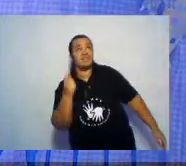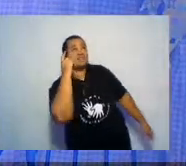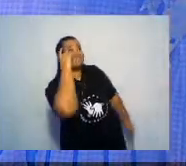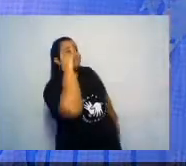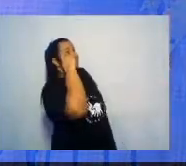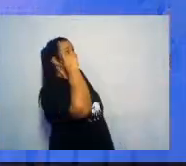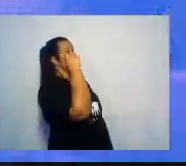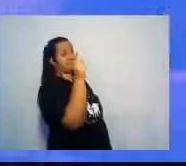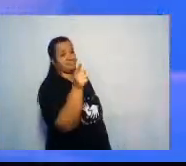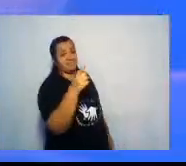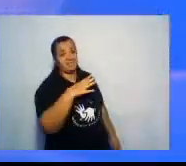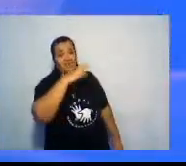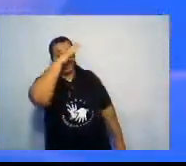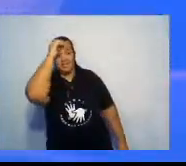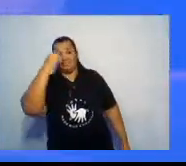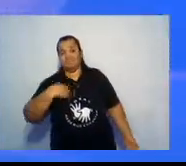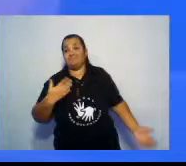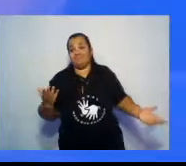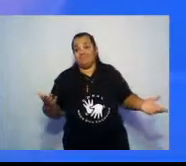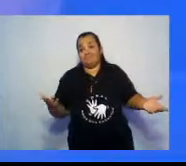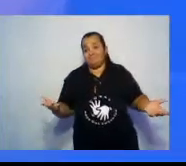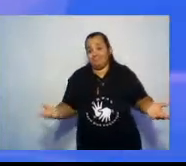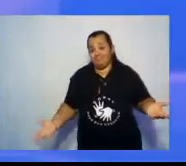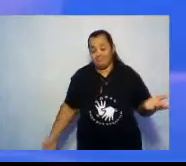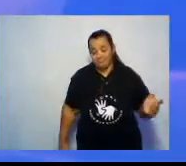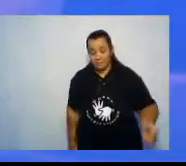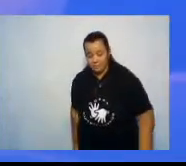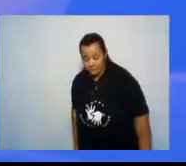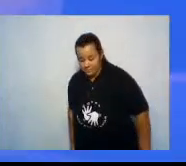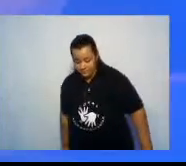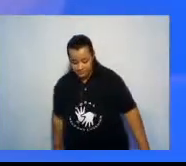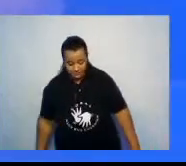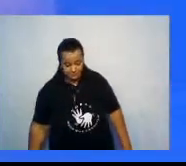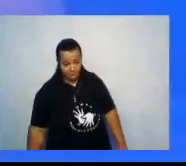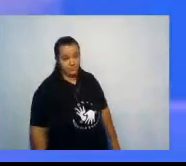que faz eu pensar em você e esquecer de